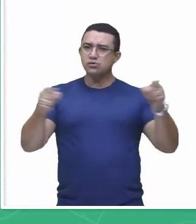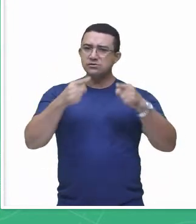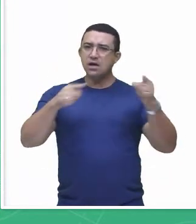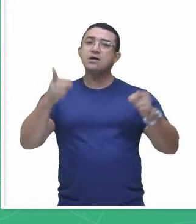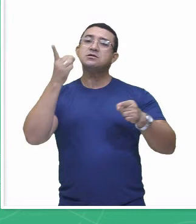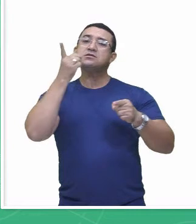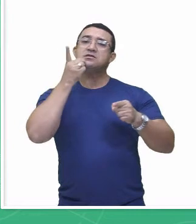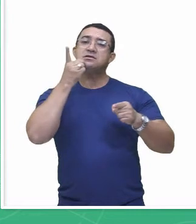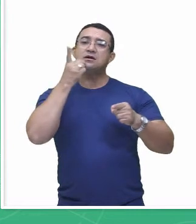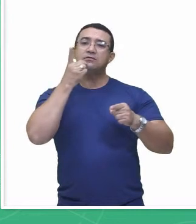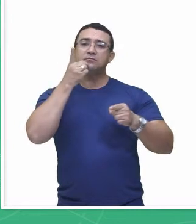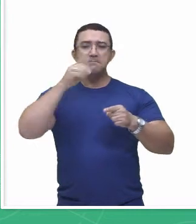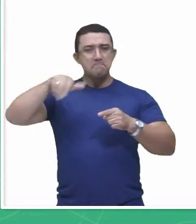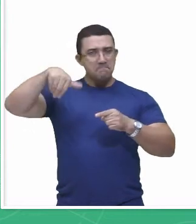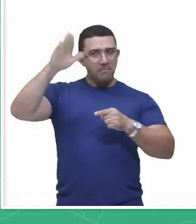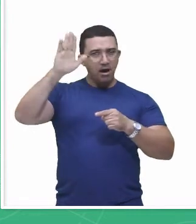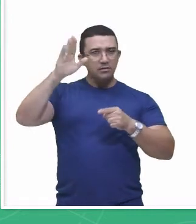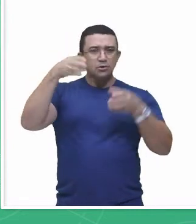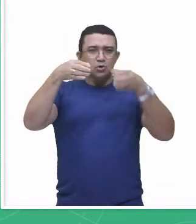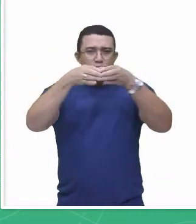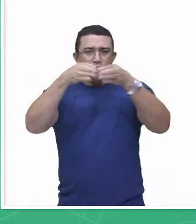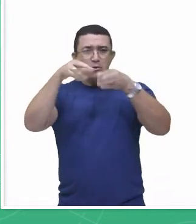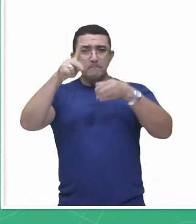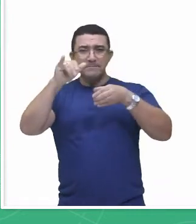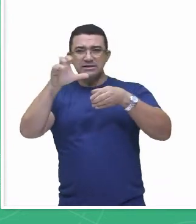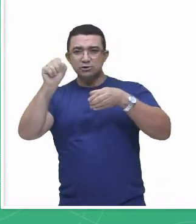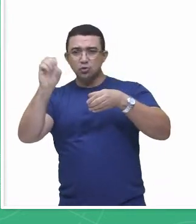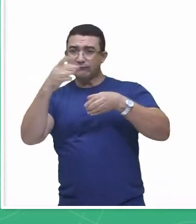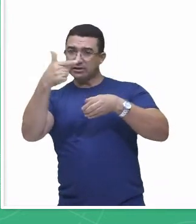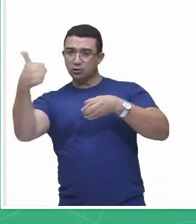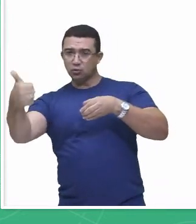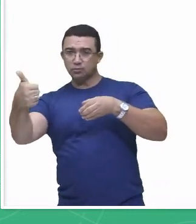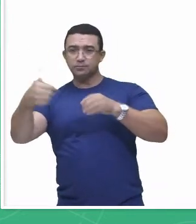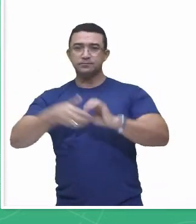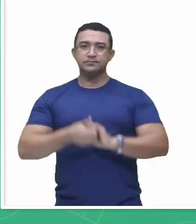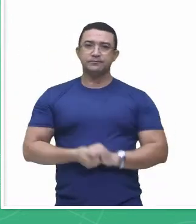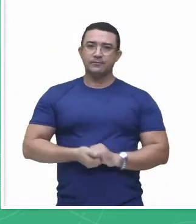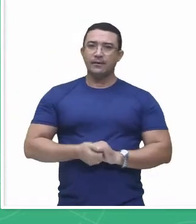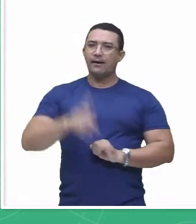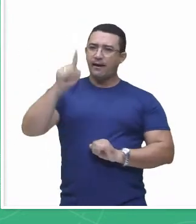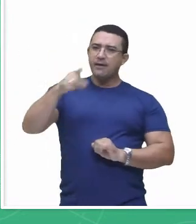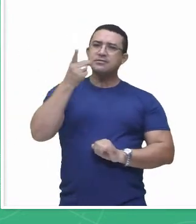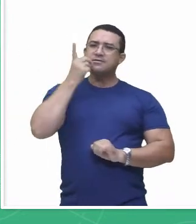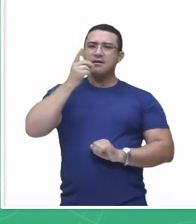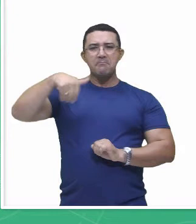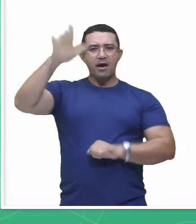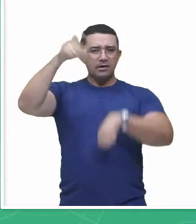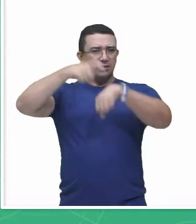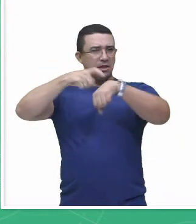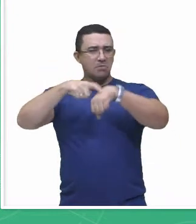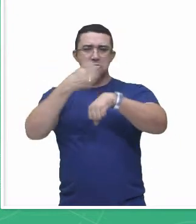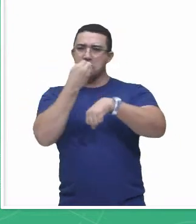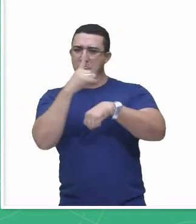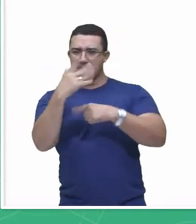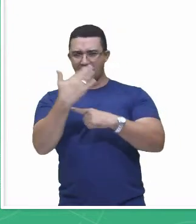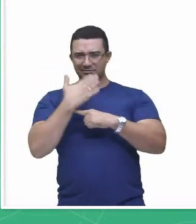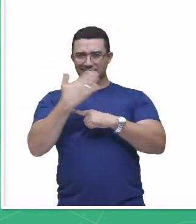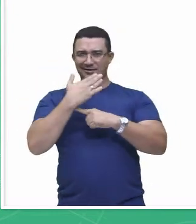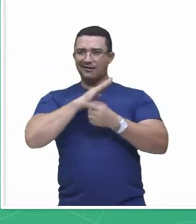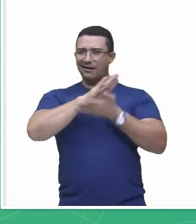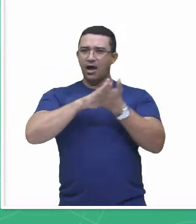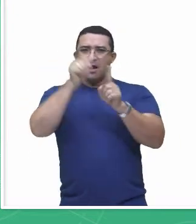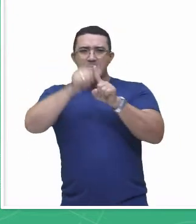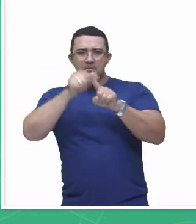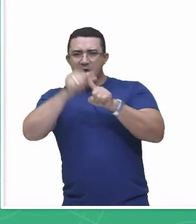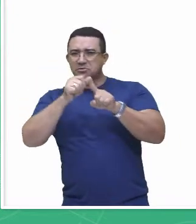um dia mais do grupo piso 21. E diz, um dia mais el tiempo no está a mi favor, los meses no